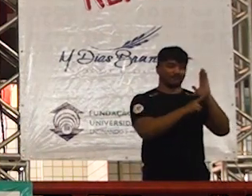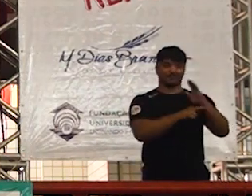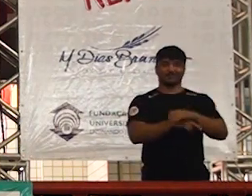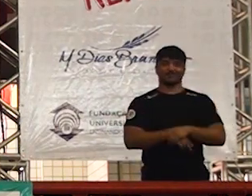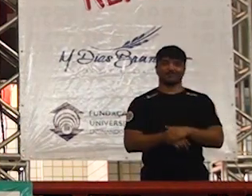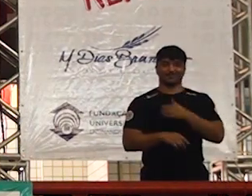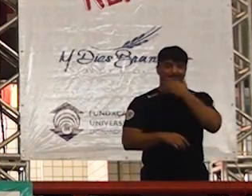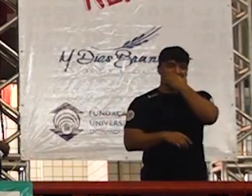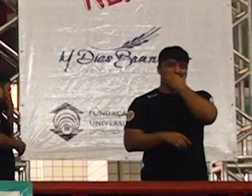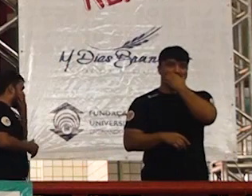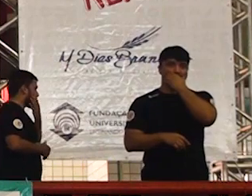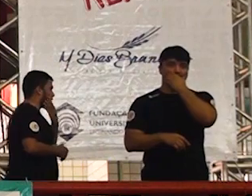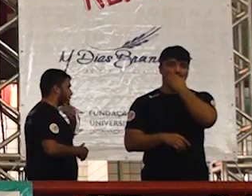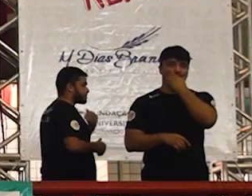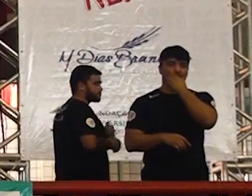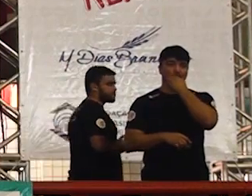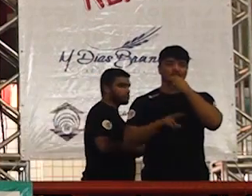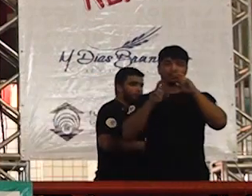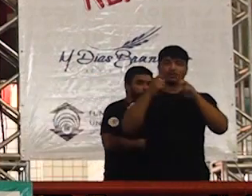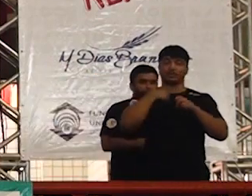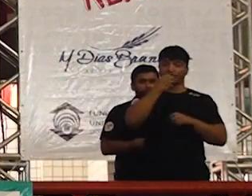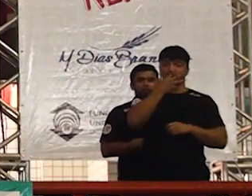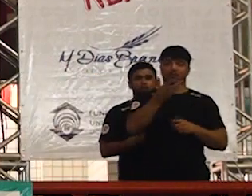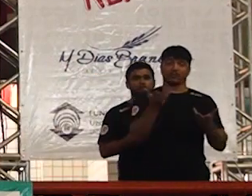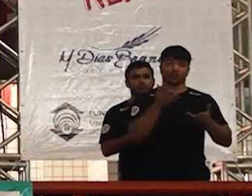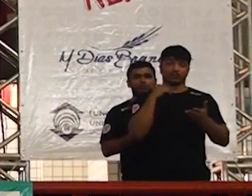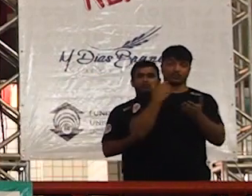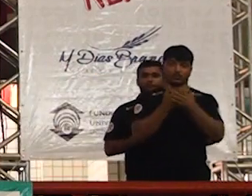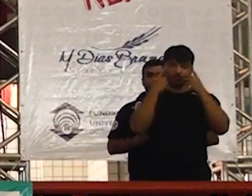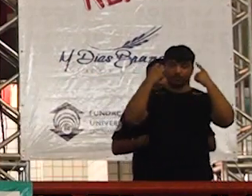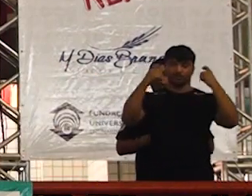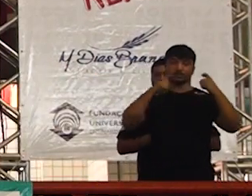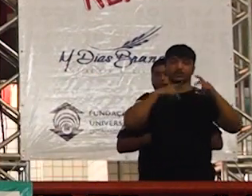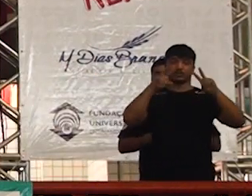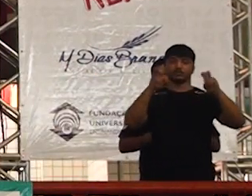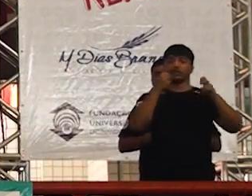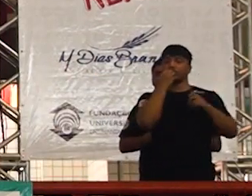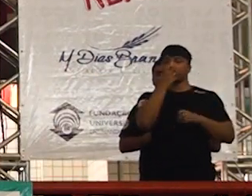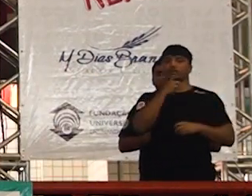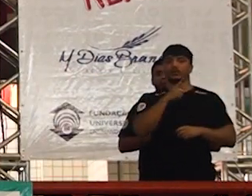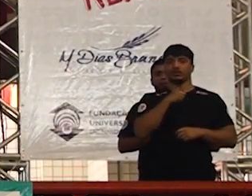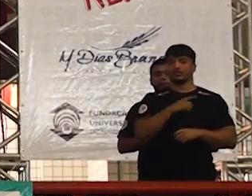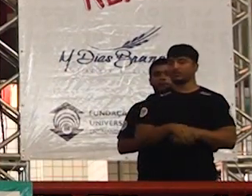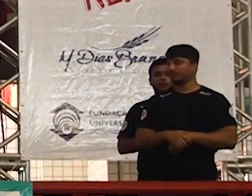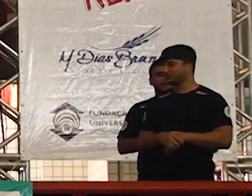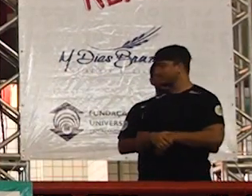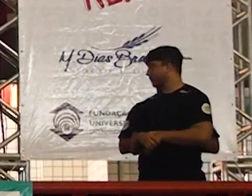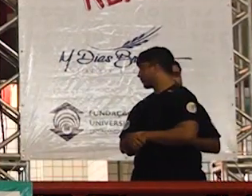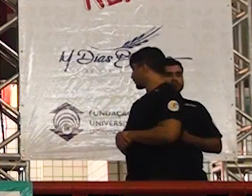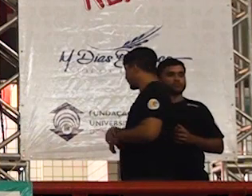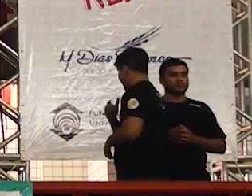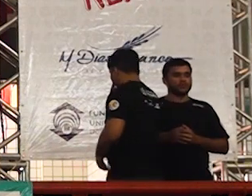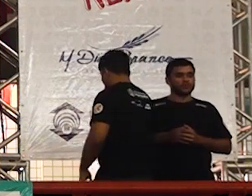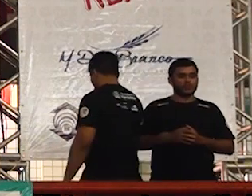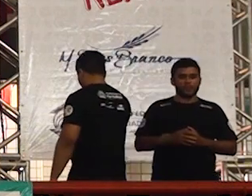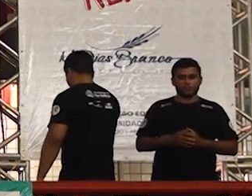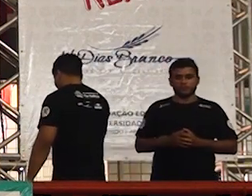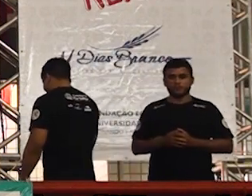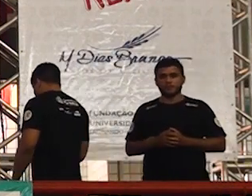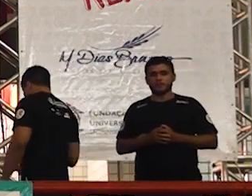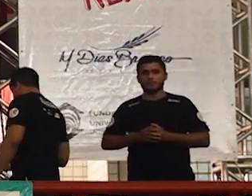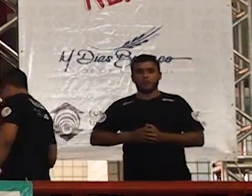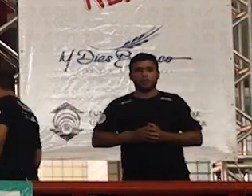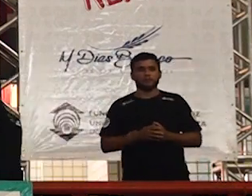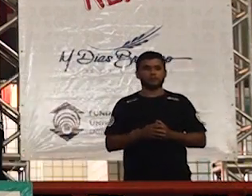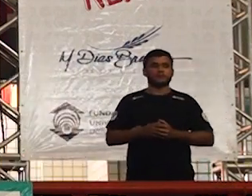jogo? Tema massa. Até hoje o tema da violência é muito atual. Tá bom? Vamos voltar